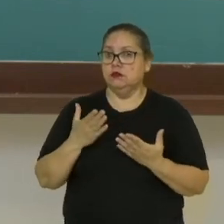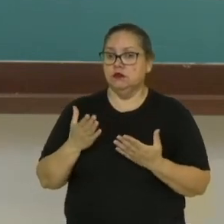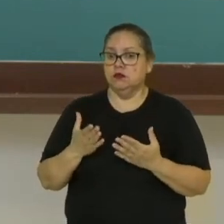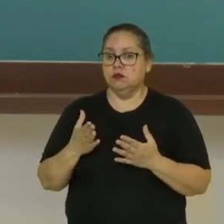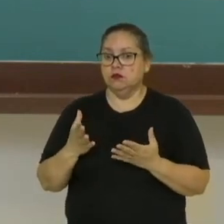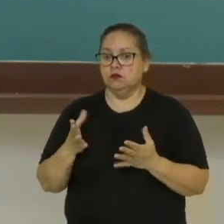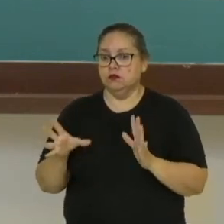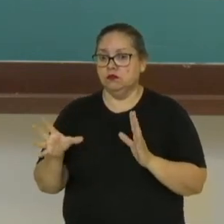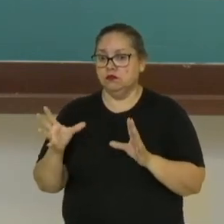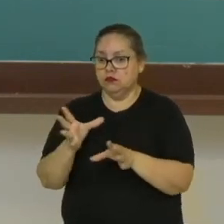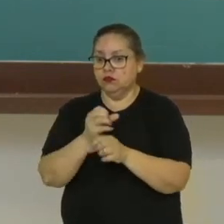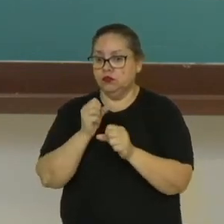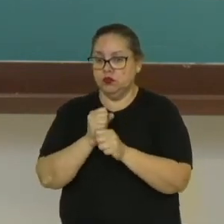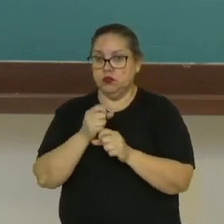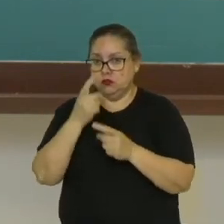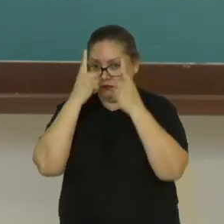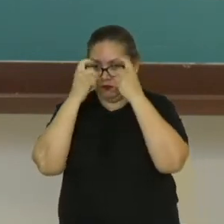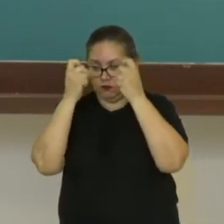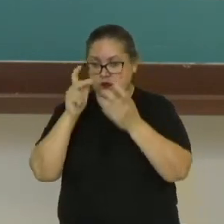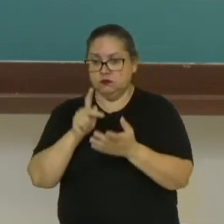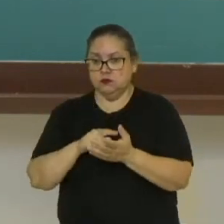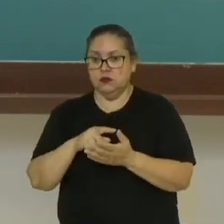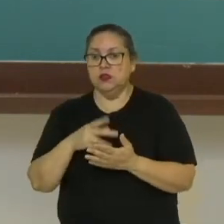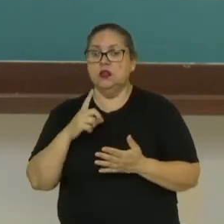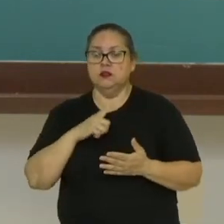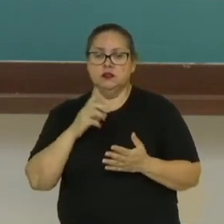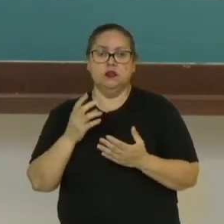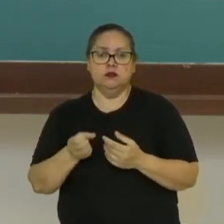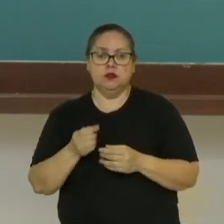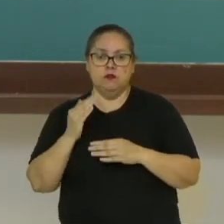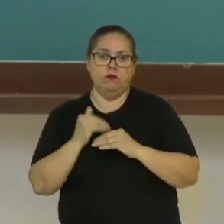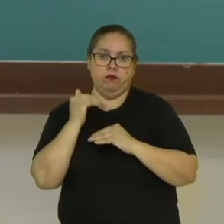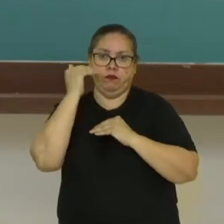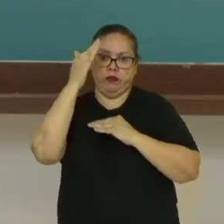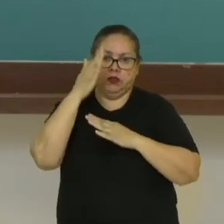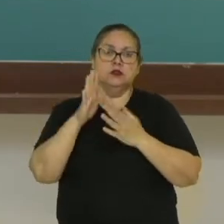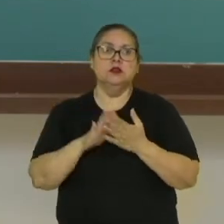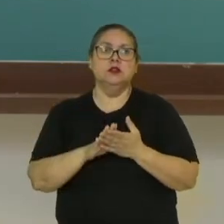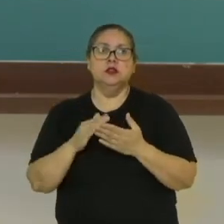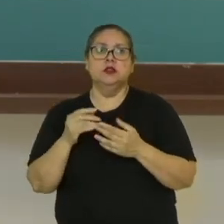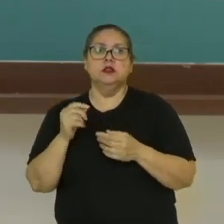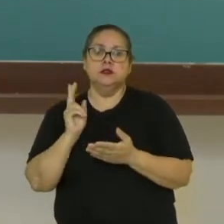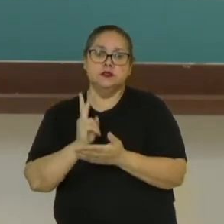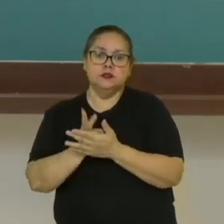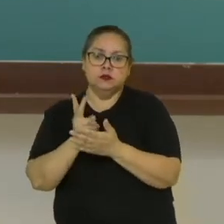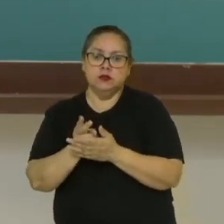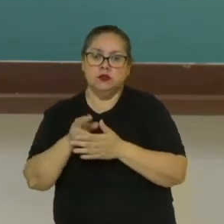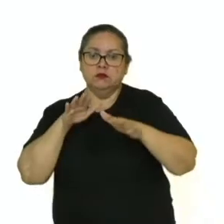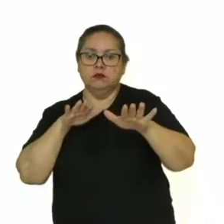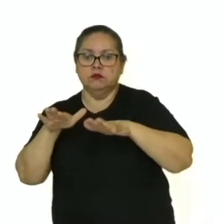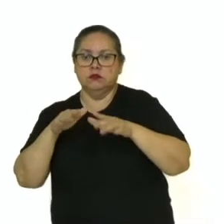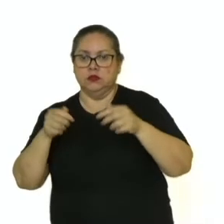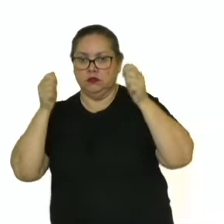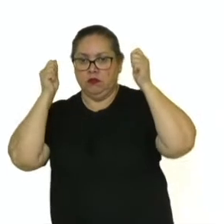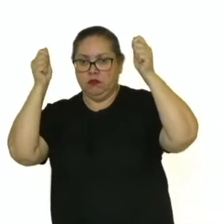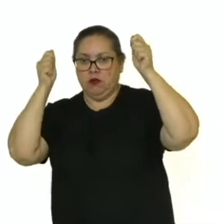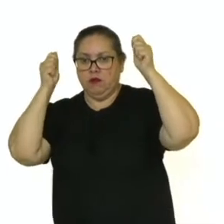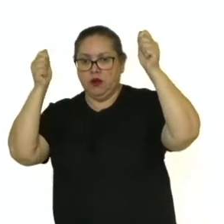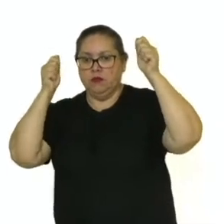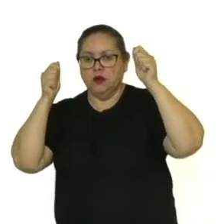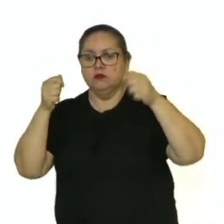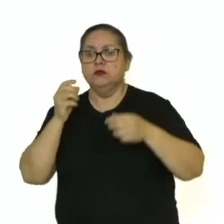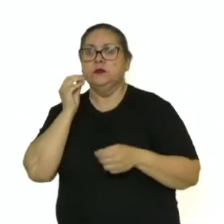monopólio legítimo da violência. Mas é claro que tem situações que perpassam um pouco essa questão e sempre há os movimentos sociais, né, que